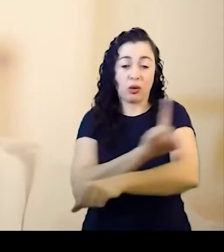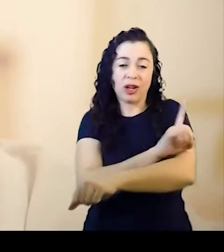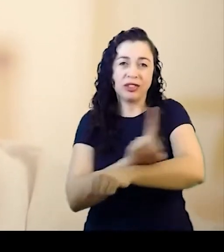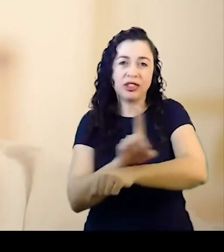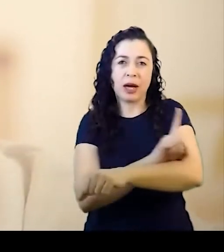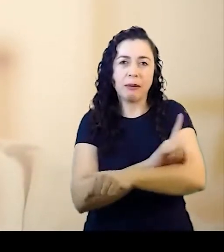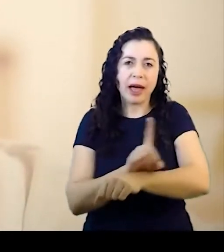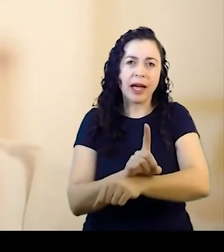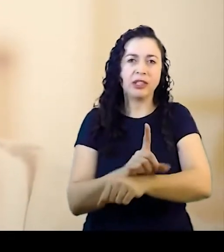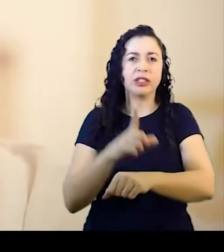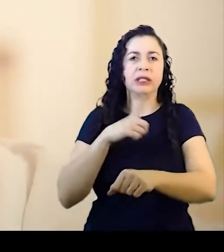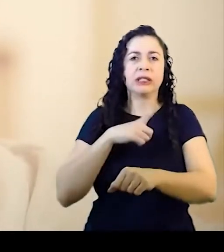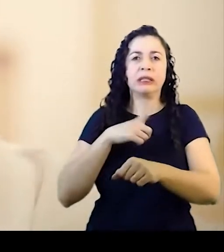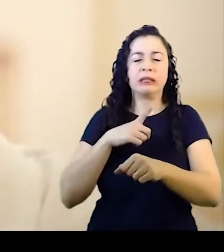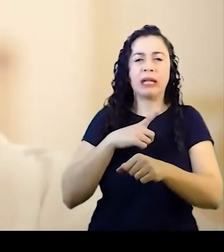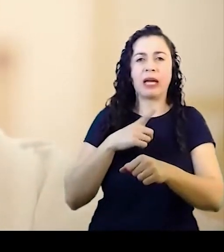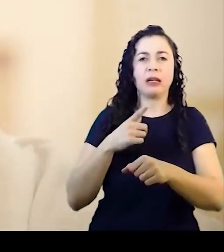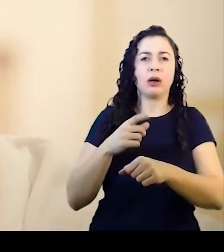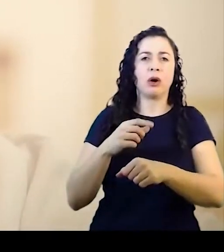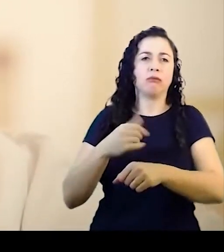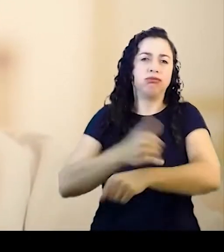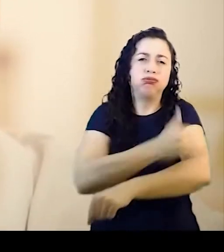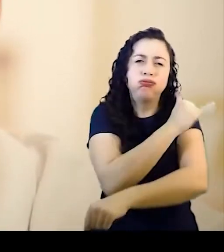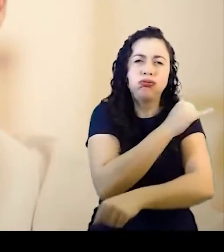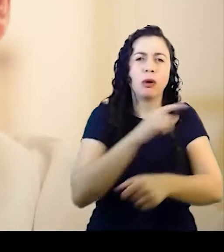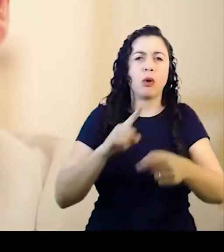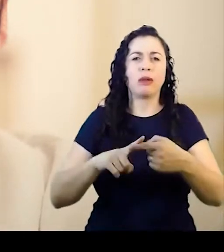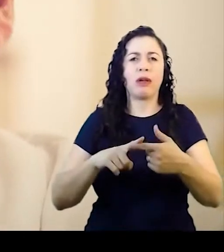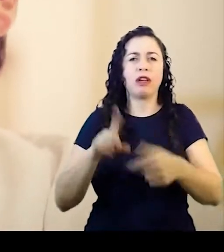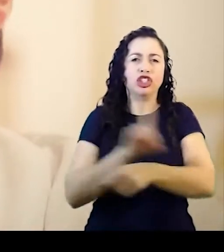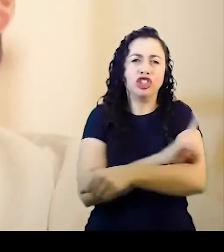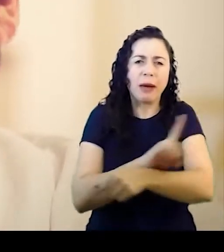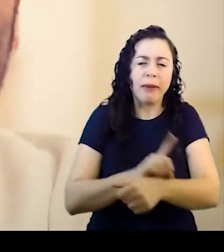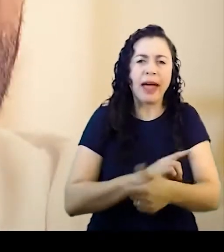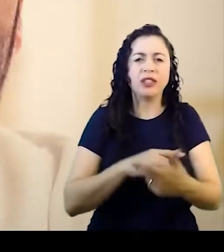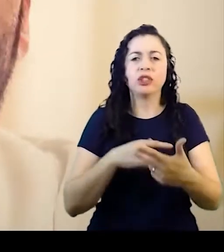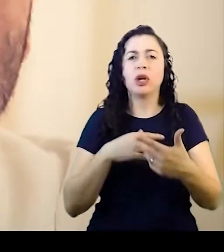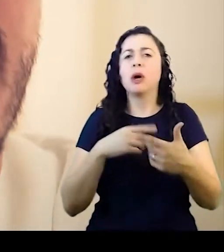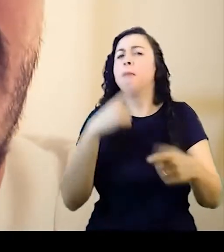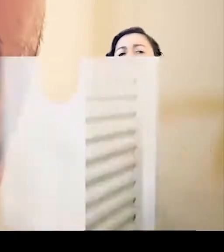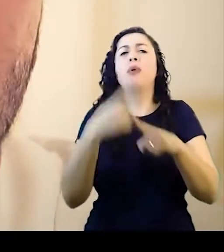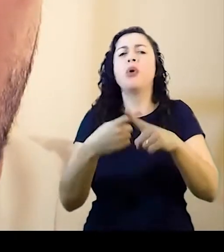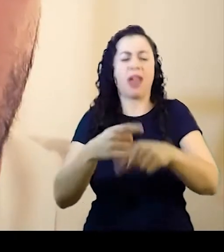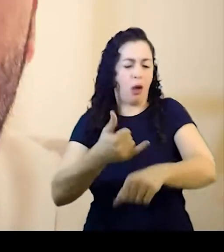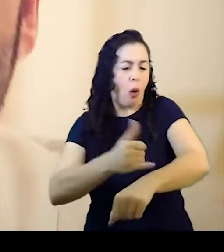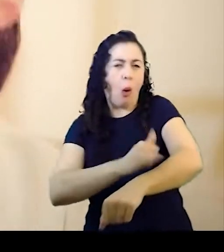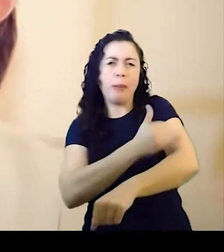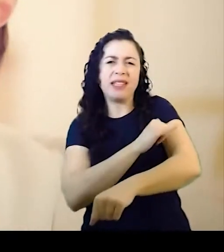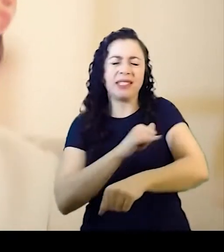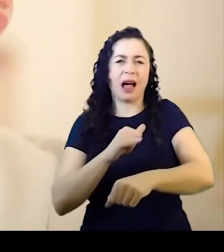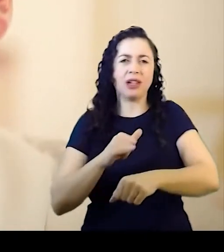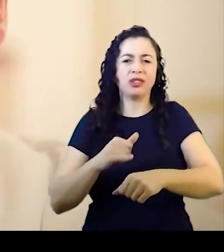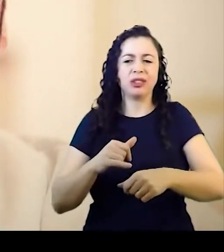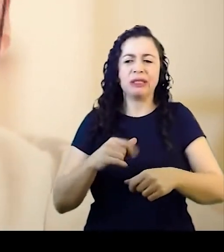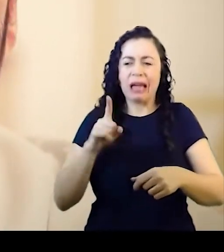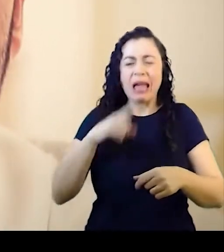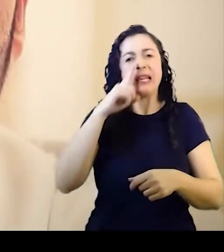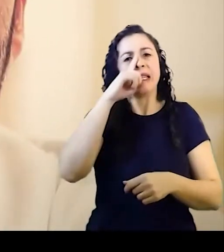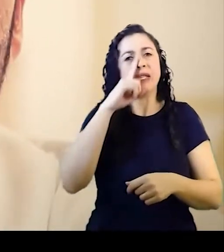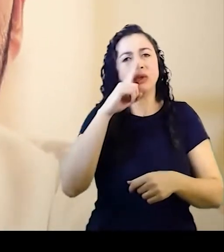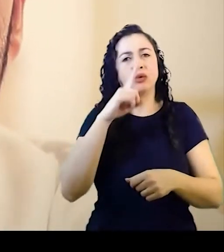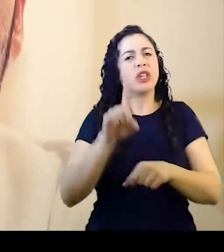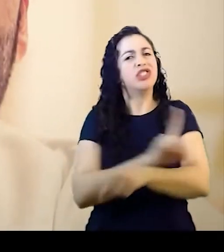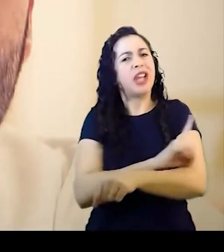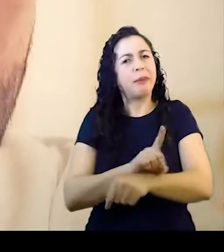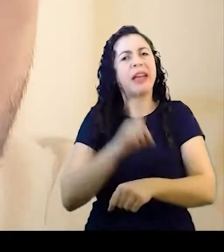insulina, síndrome metabólica, que é obeso, por que a obesidade e a diabetes é um fator de risco para a maior gravidade